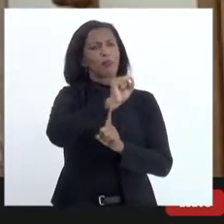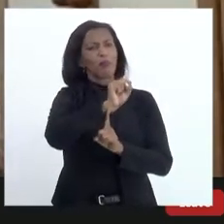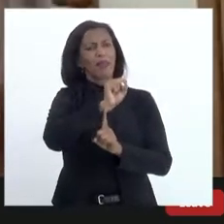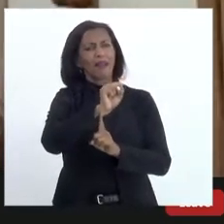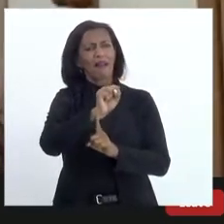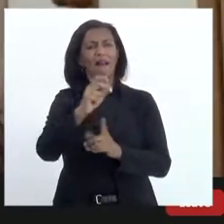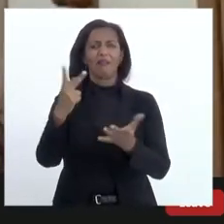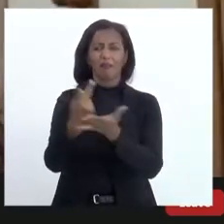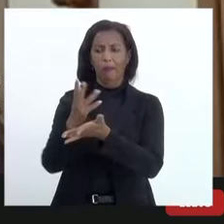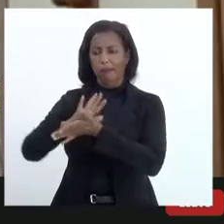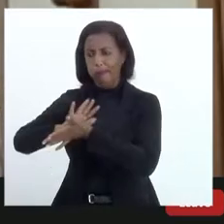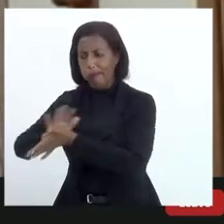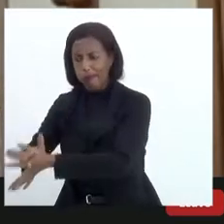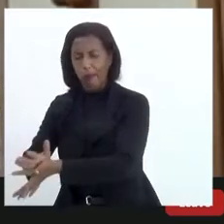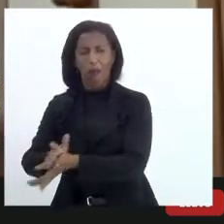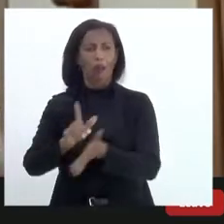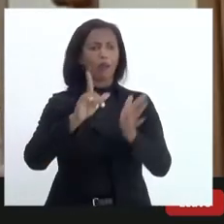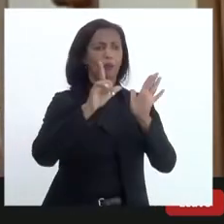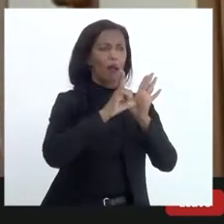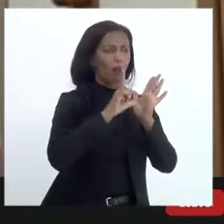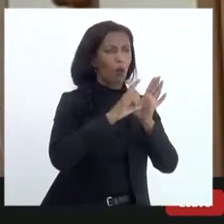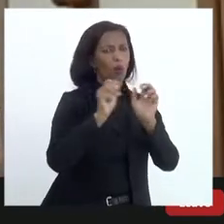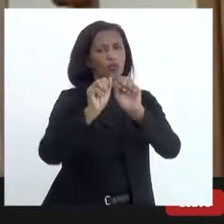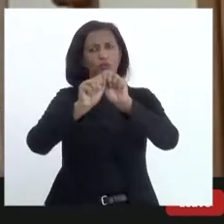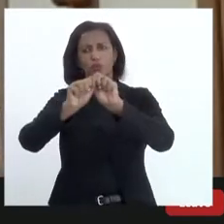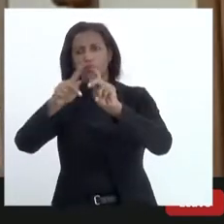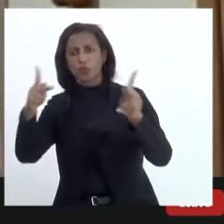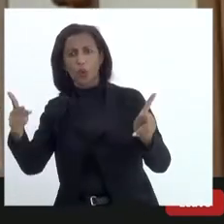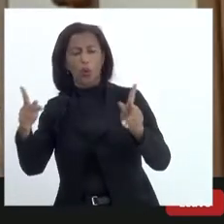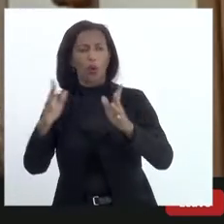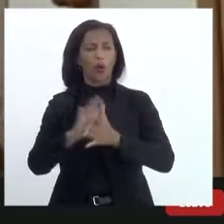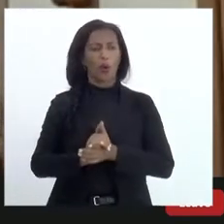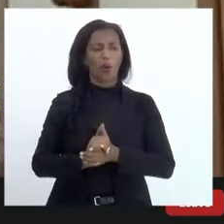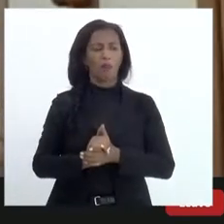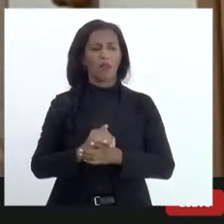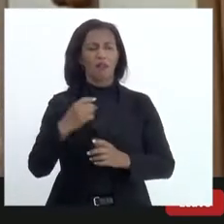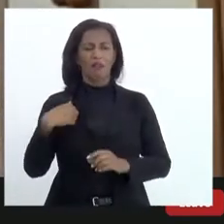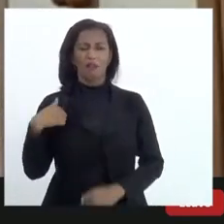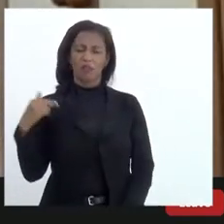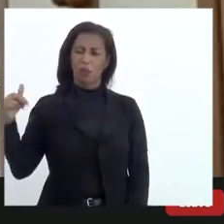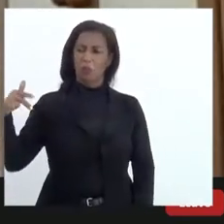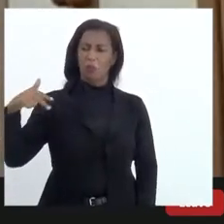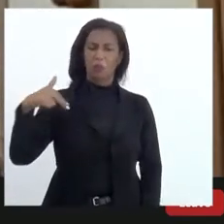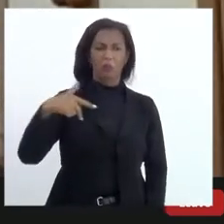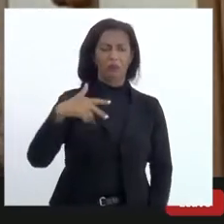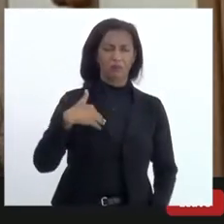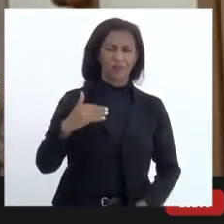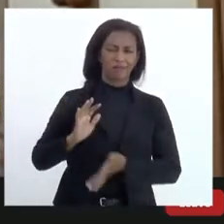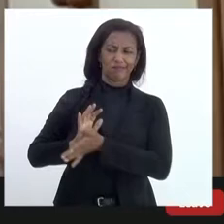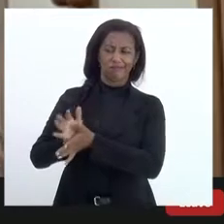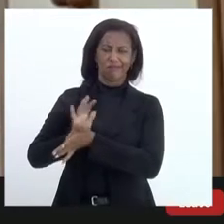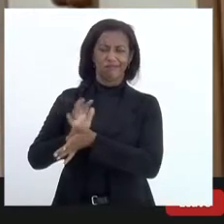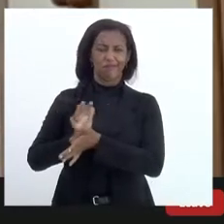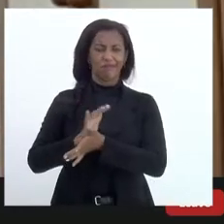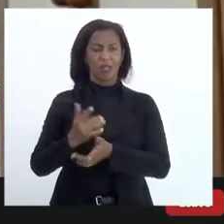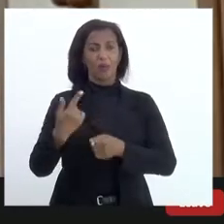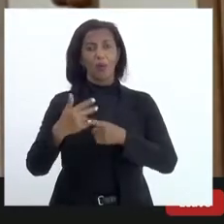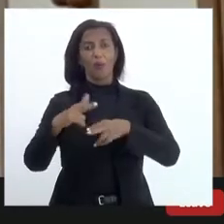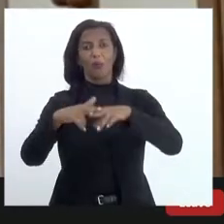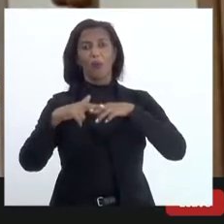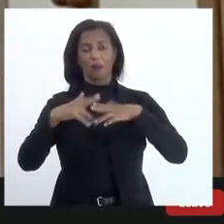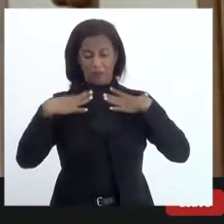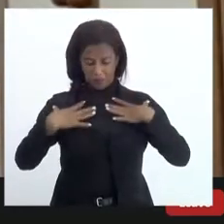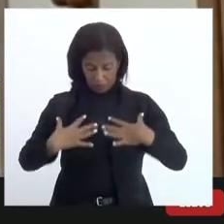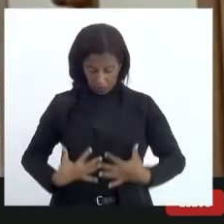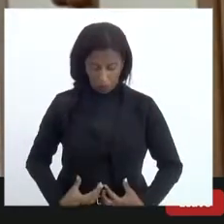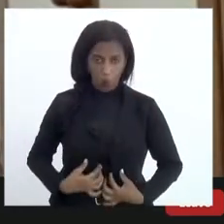numa loja, num shopping, de você ser instado porque está com as suas vestes, né, em